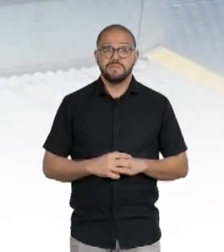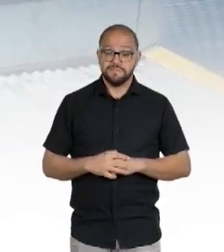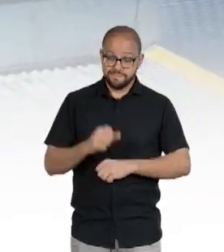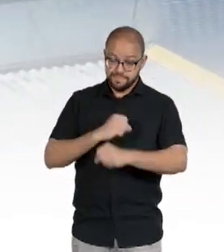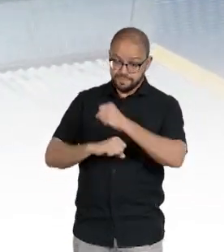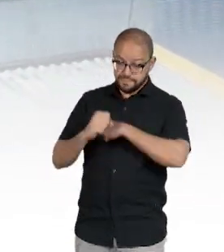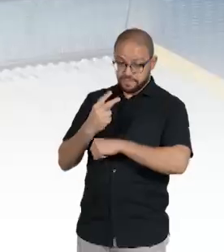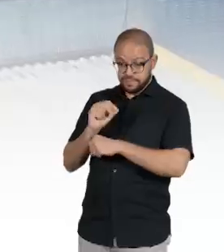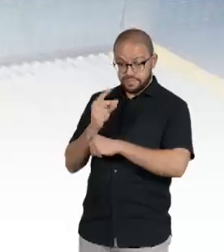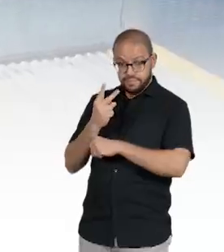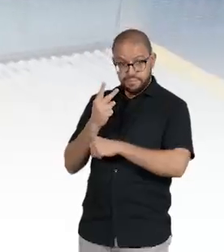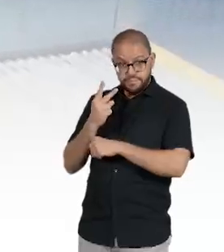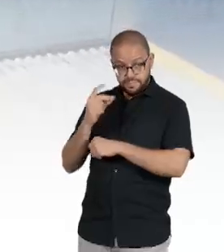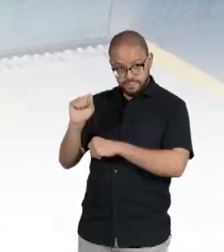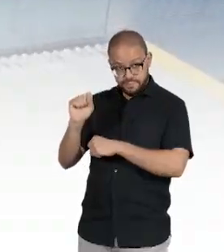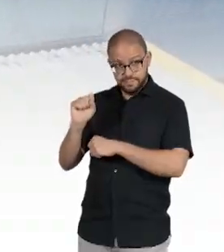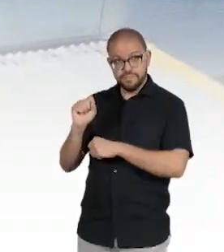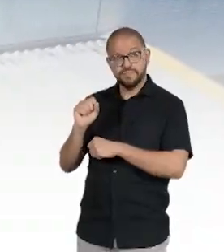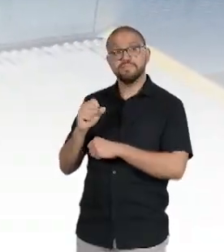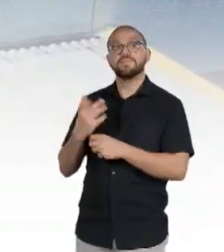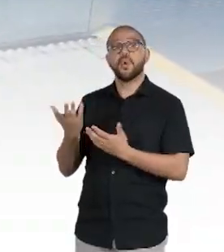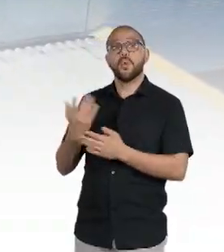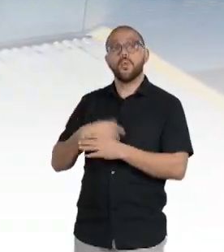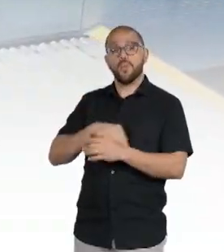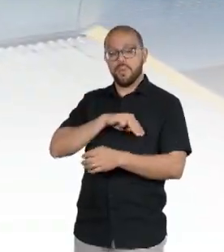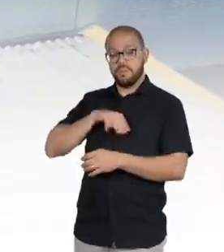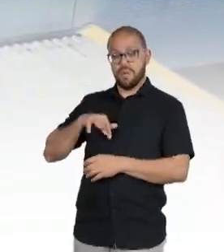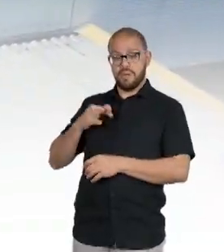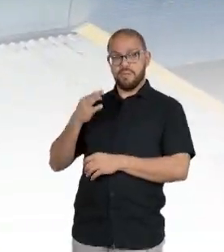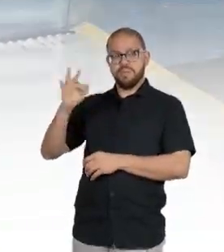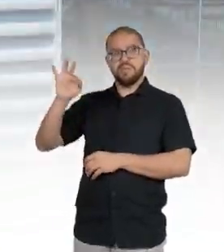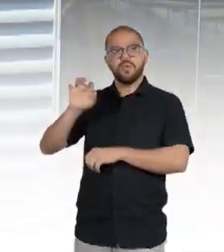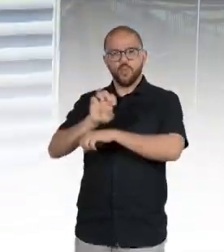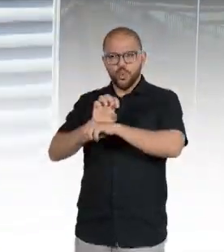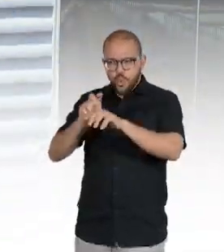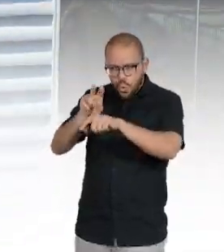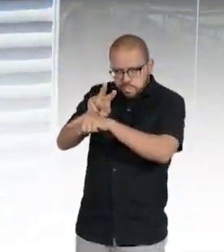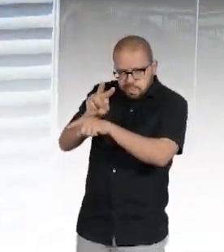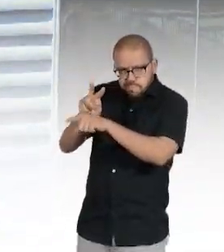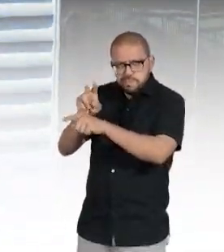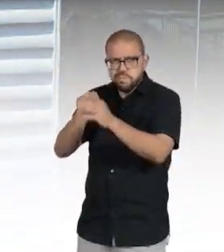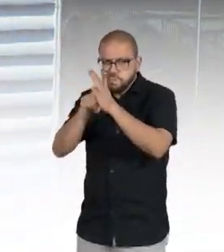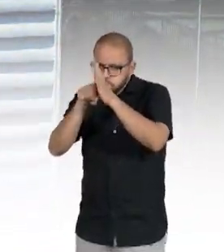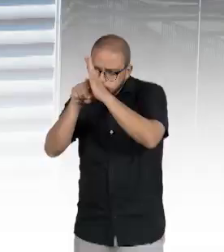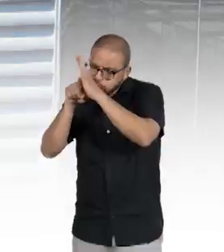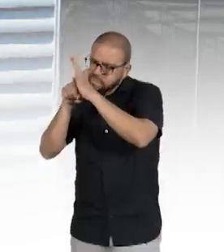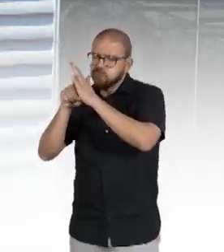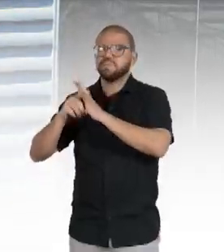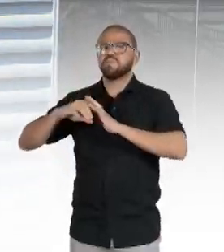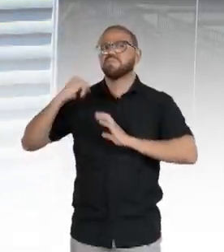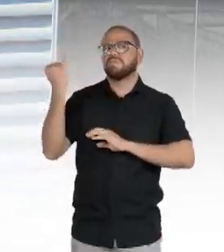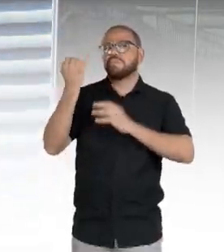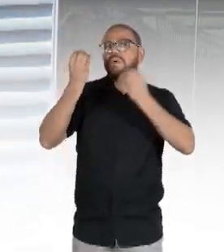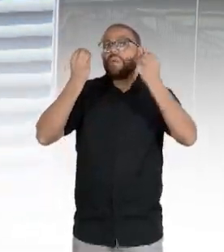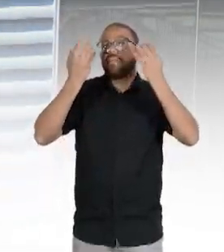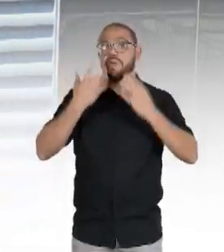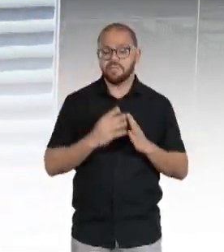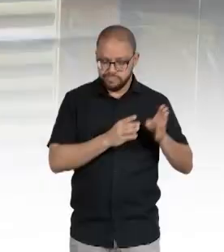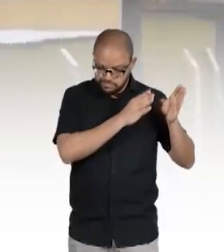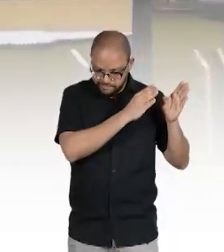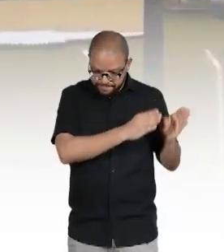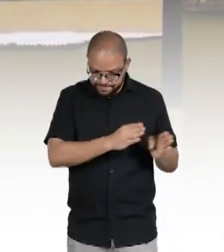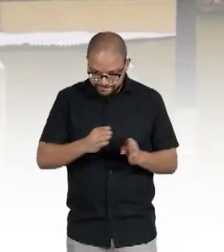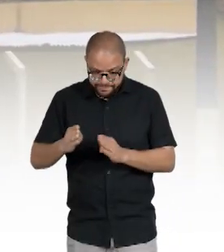Desde 2018, o Ministério Público Federal acompanha o assunto no Estado e tem sido peça essencial para a formalização da